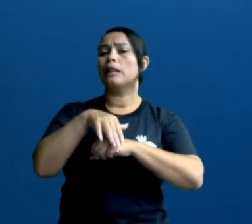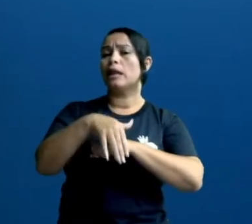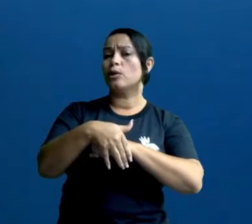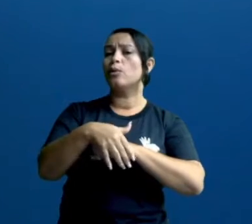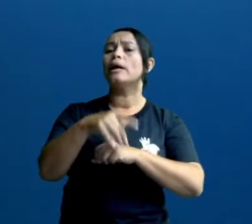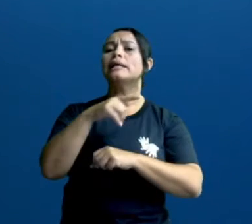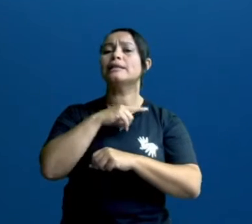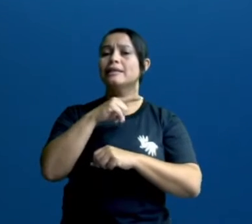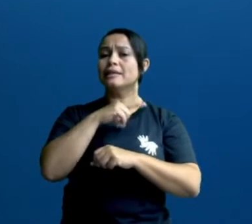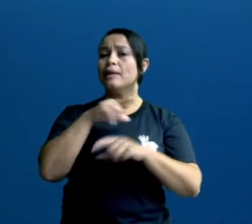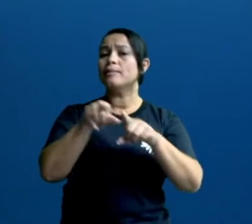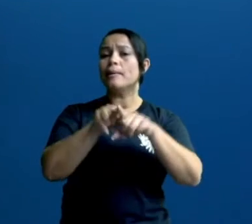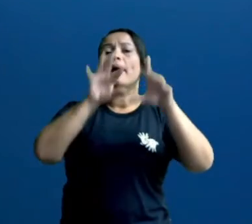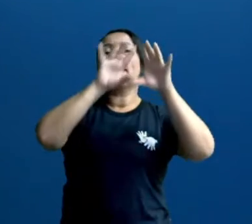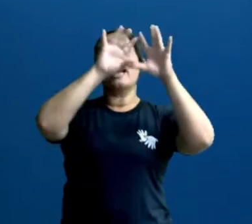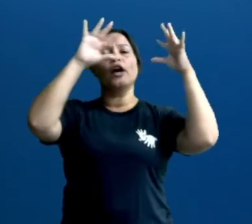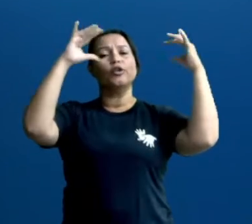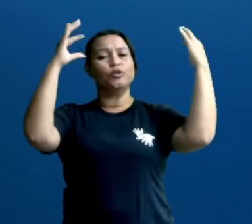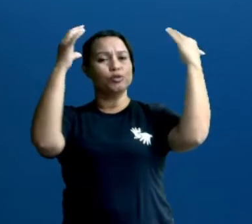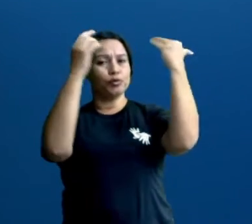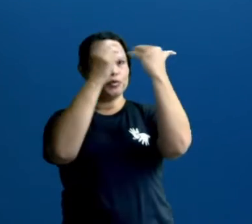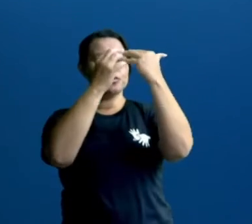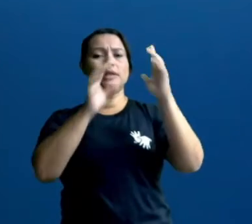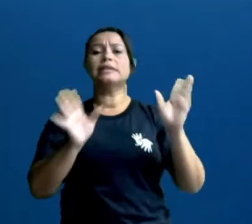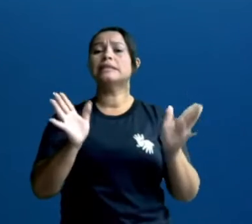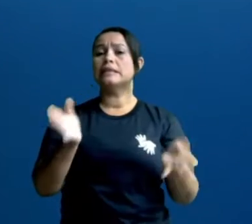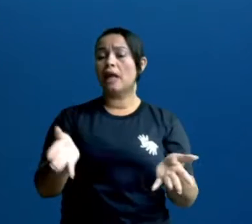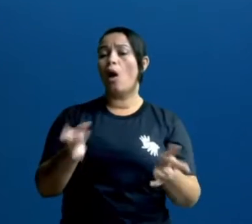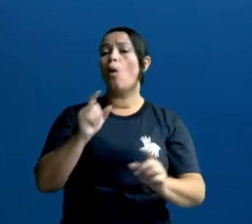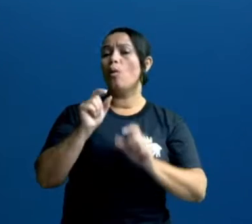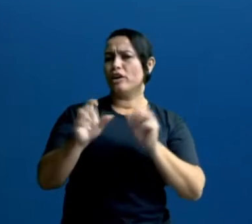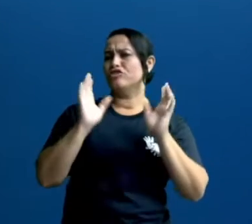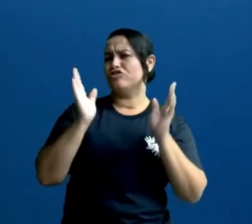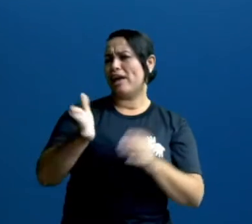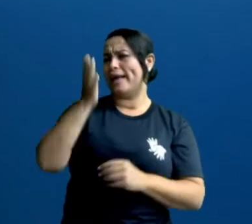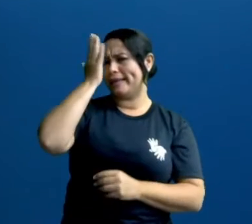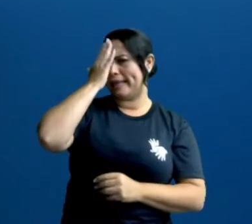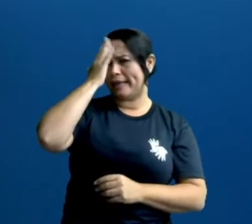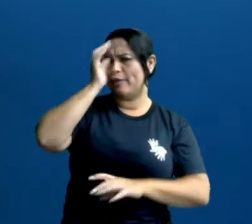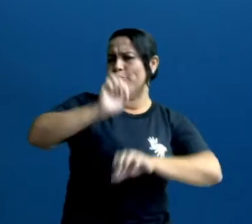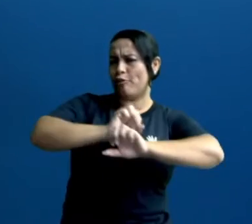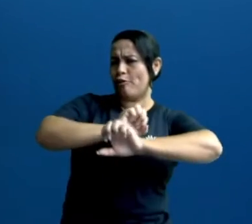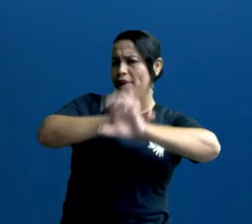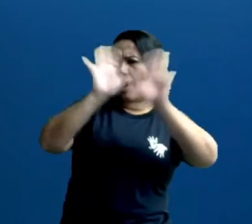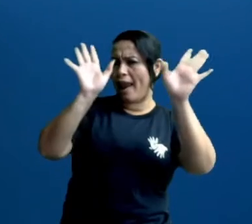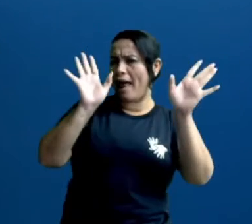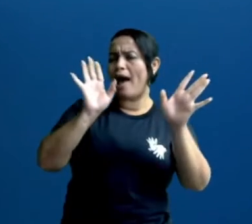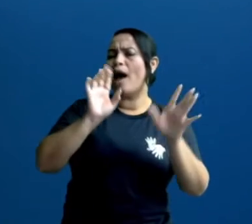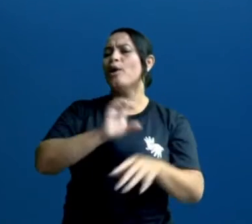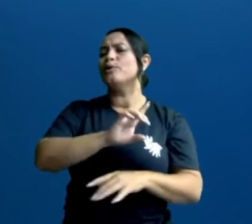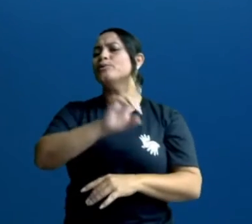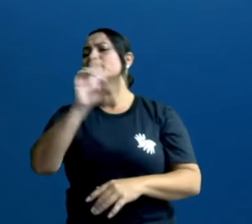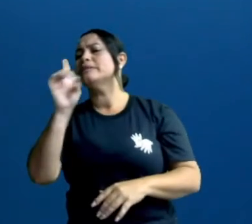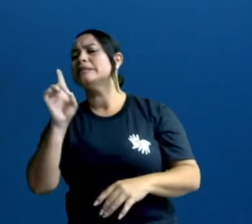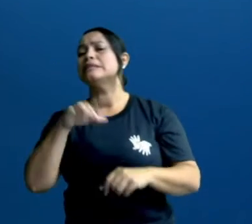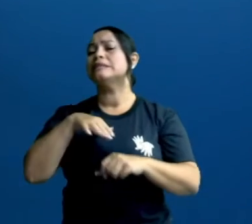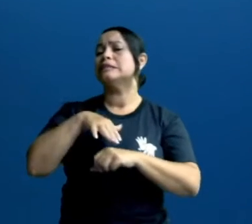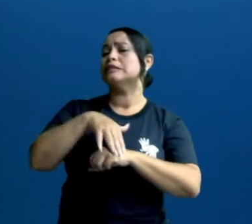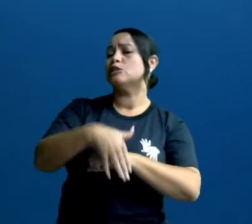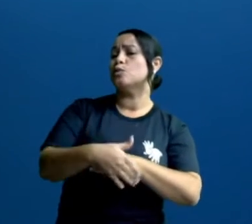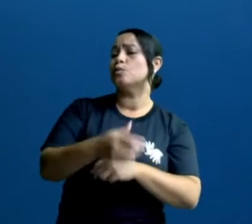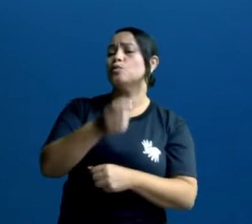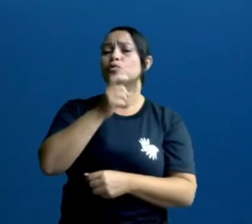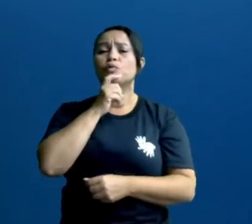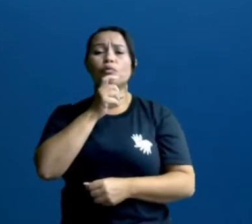nós temos as nuvens certo então aí já ficou claro essa questão do dia da noite